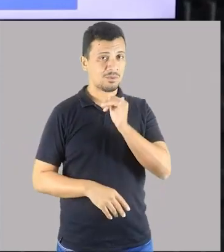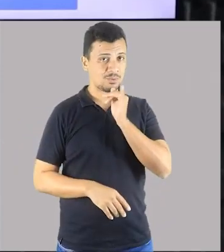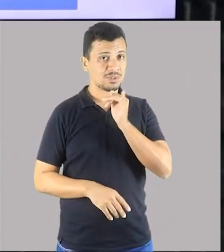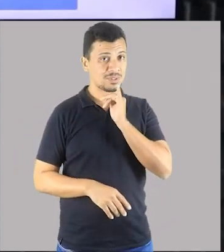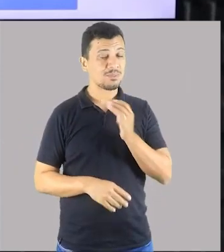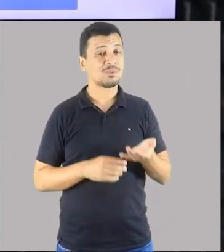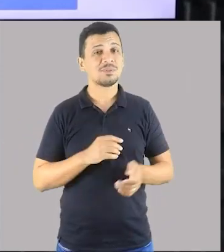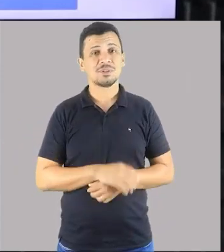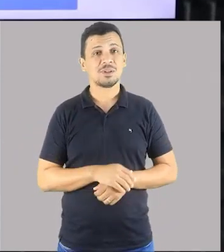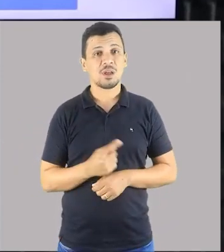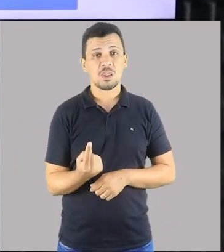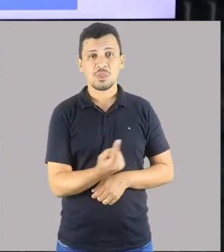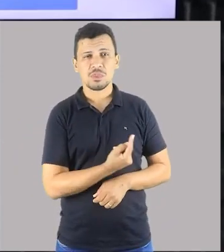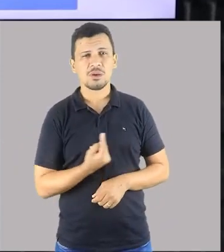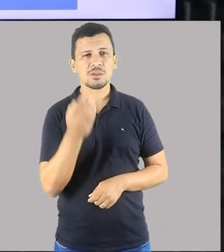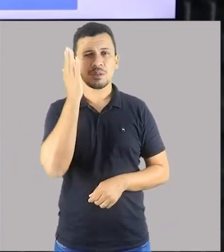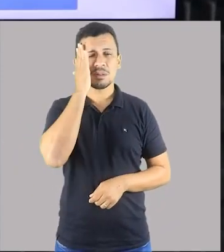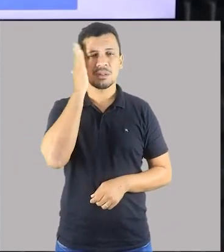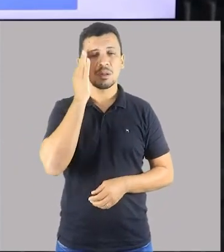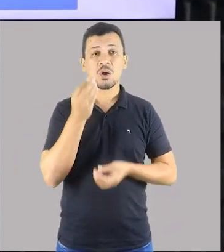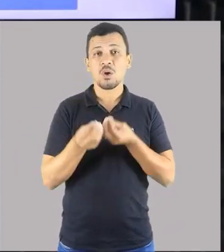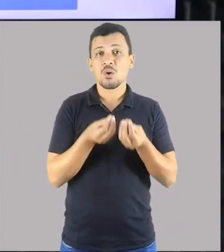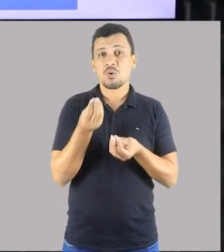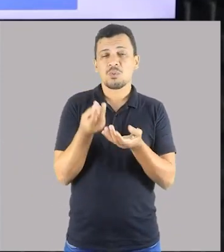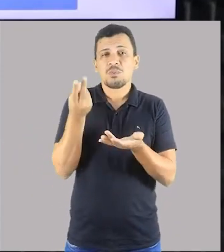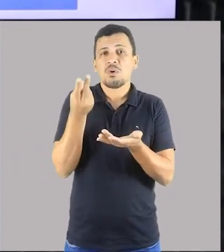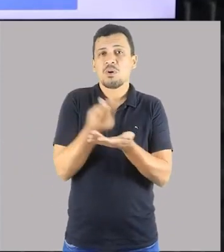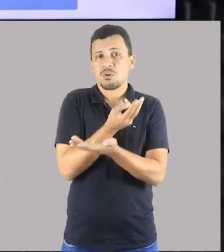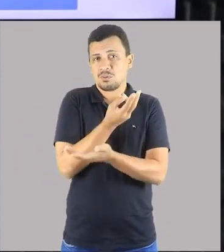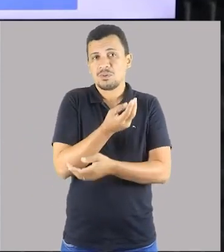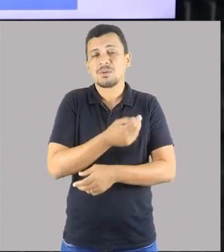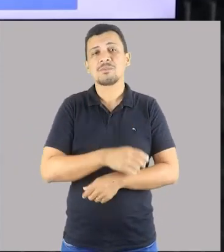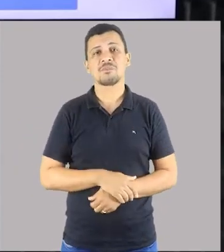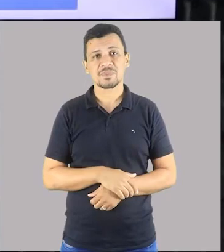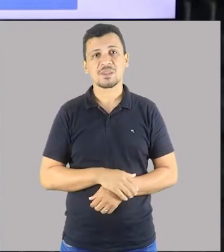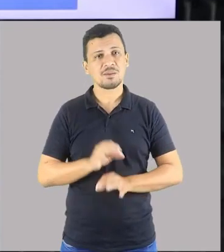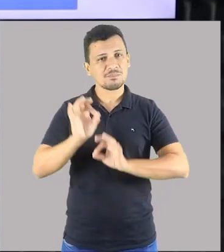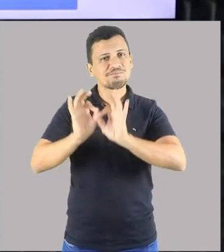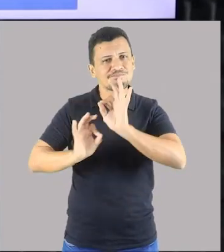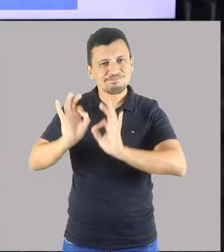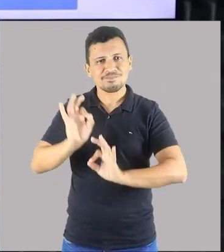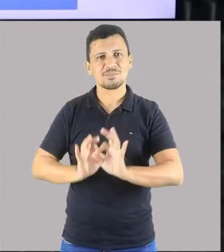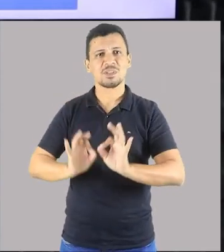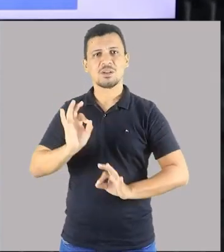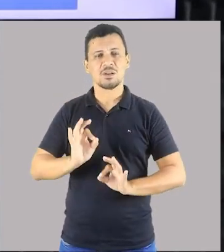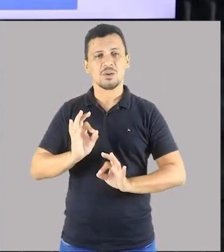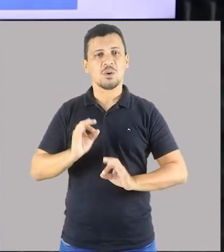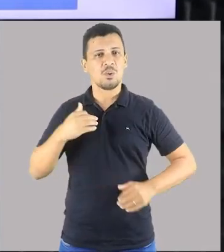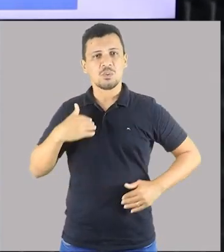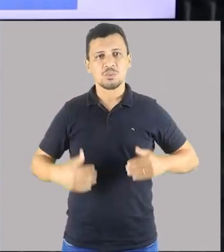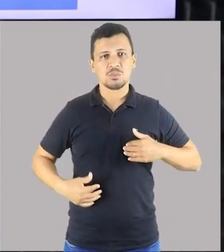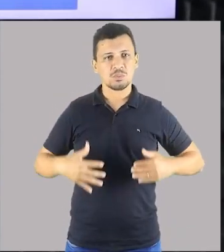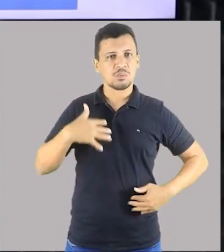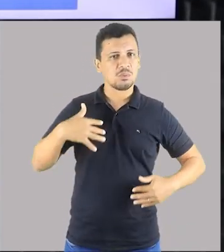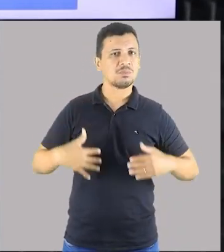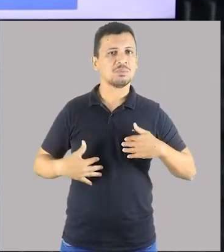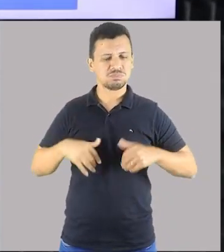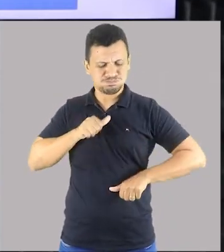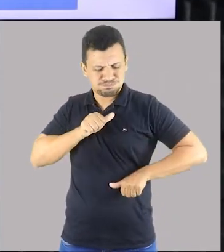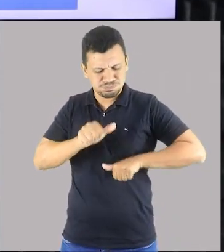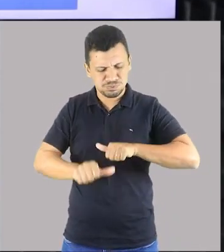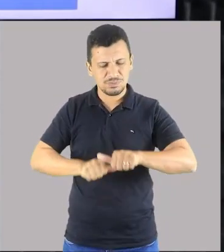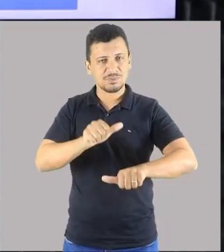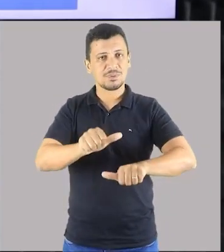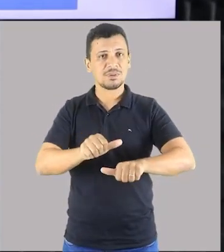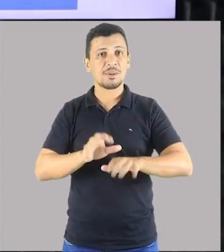para entendermos como que ocorre essa logística da via metabólica.